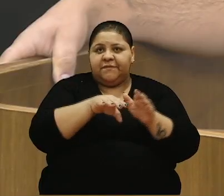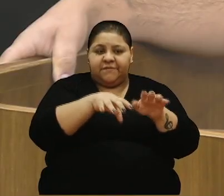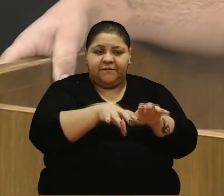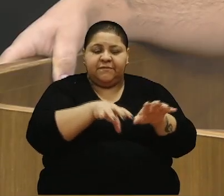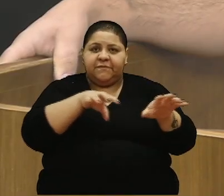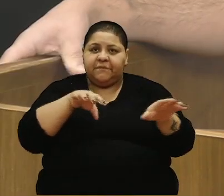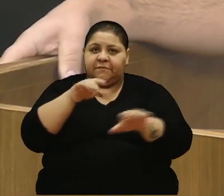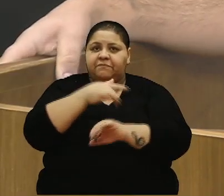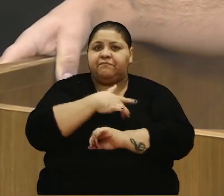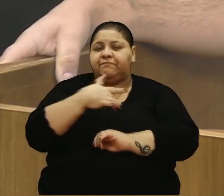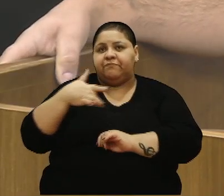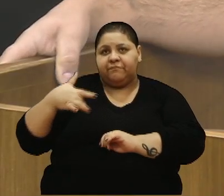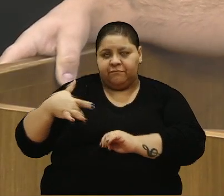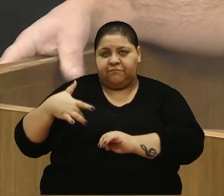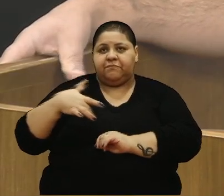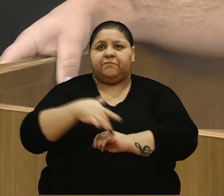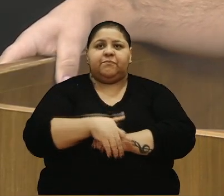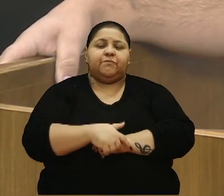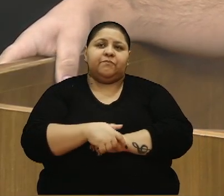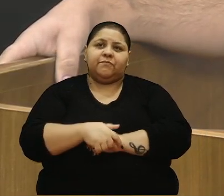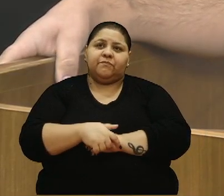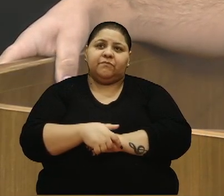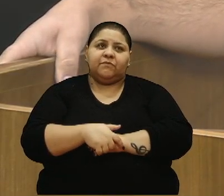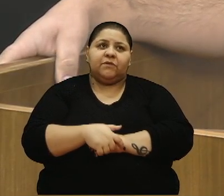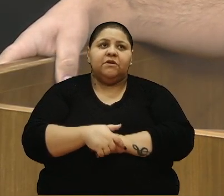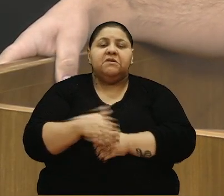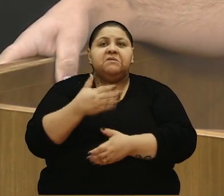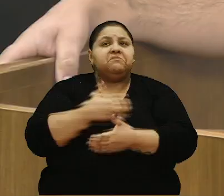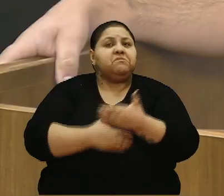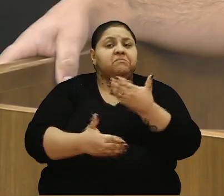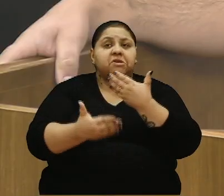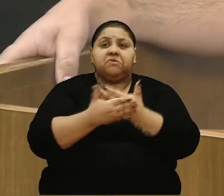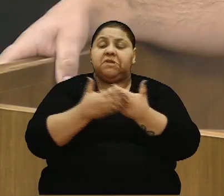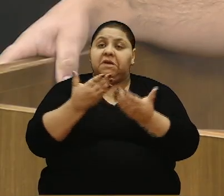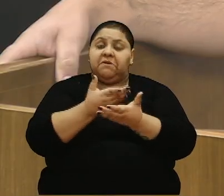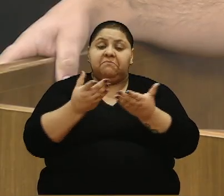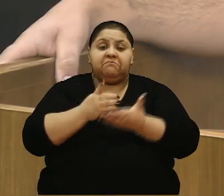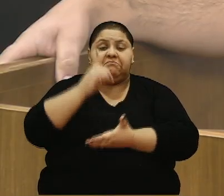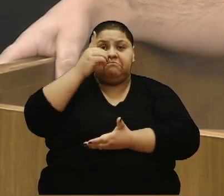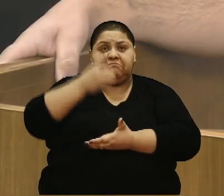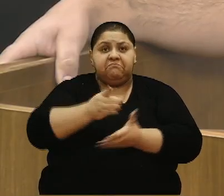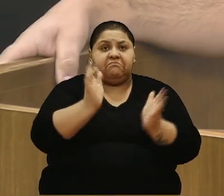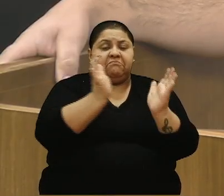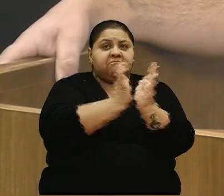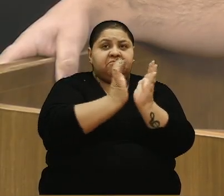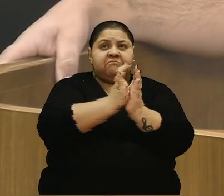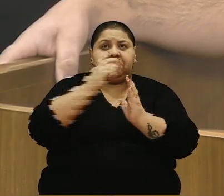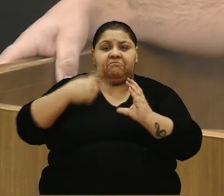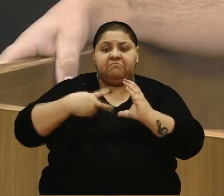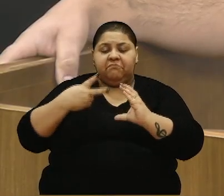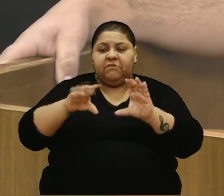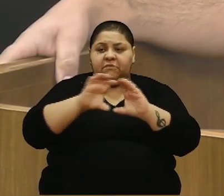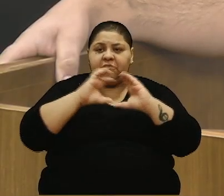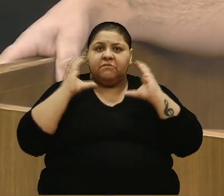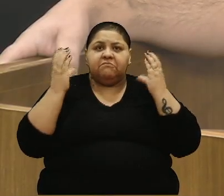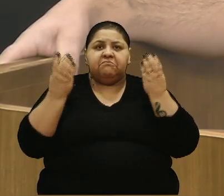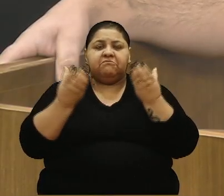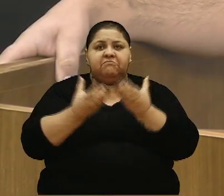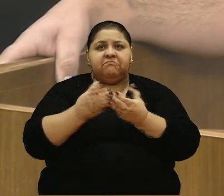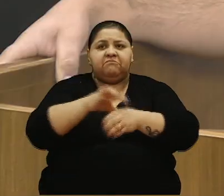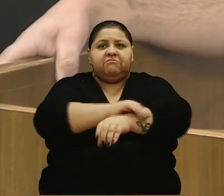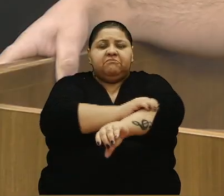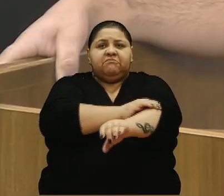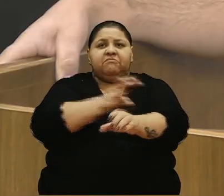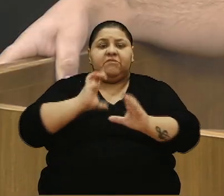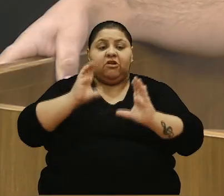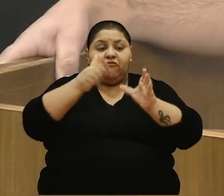licença saúde. Todo mundo reconhece no meu mandato, inclusive os colegas aqui da Câmara, a comunidade, que meu mandato tem um